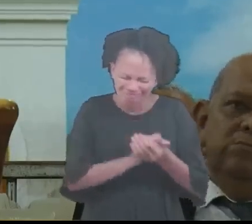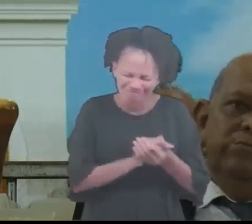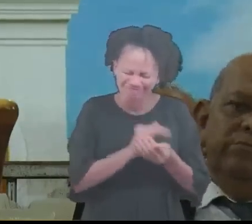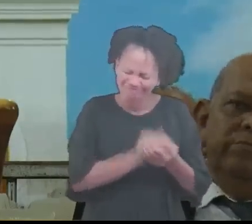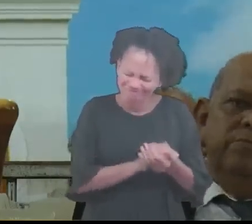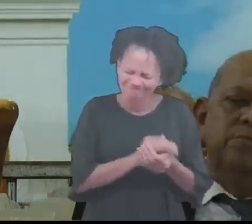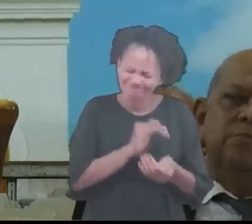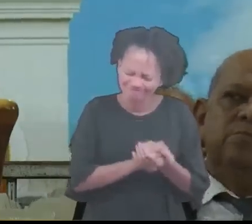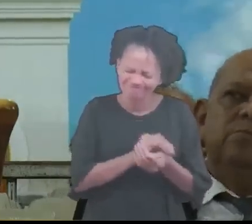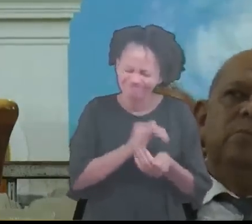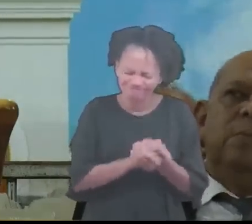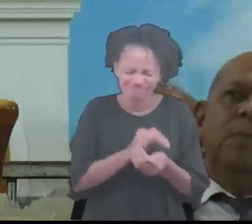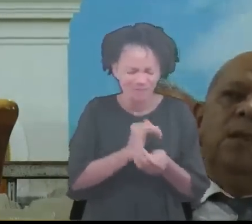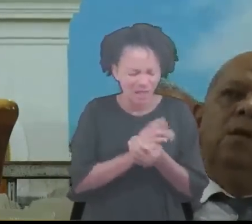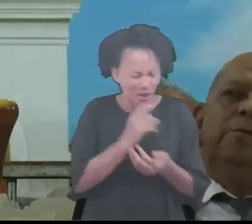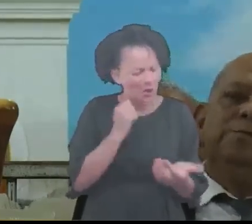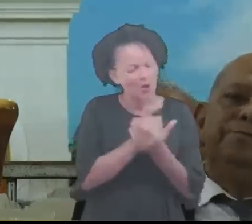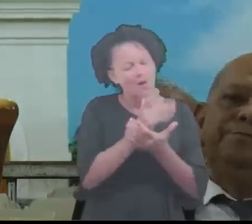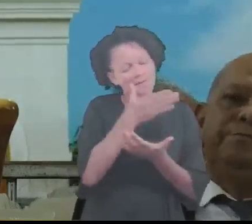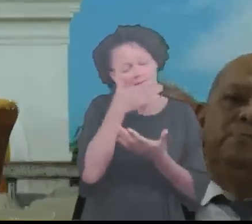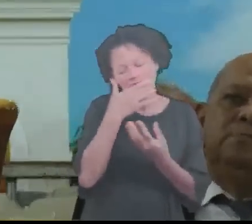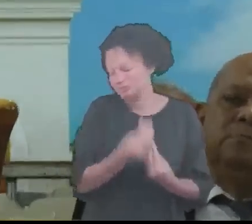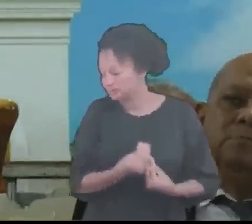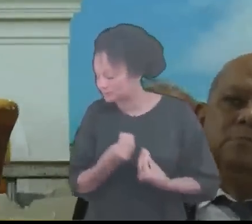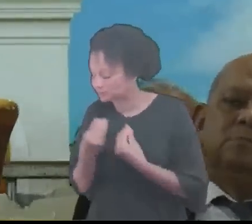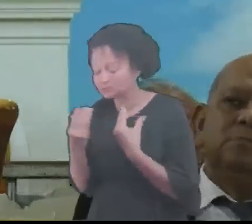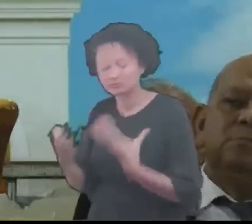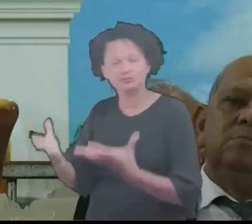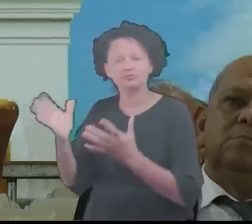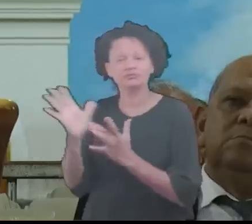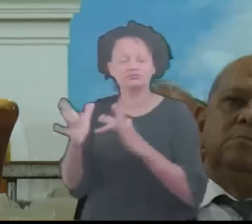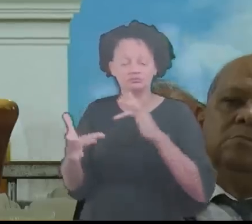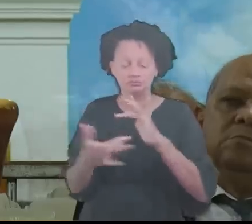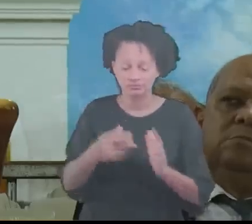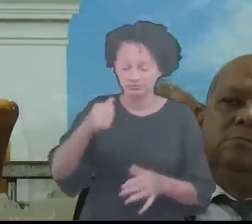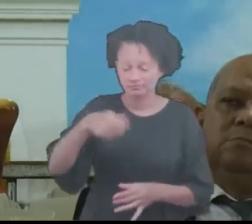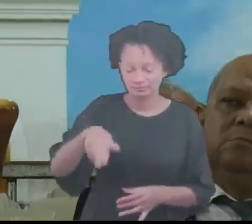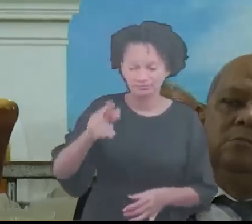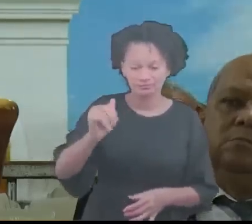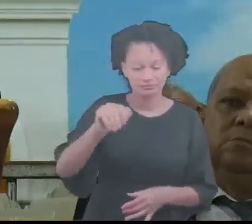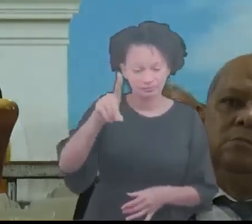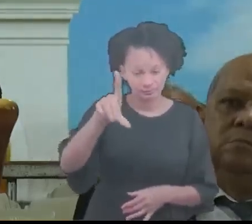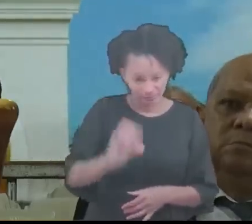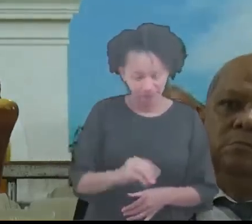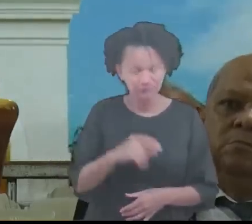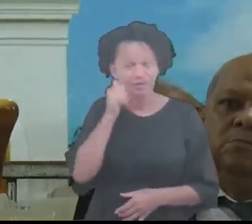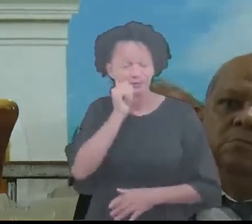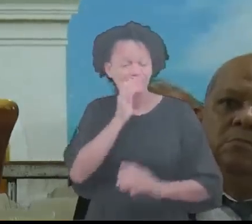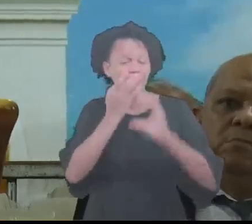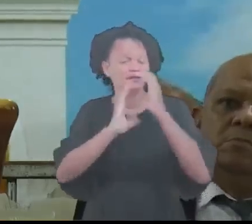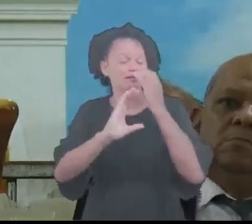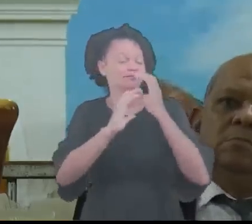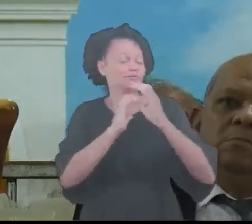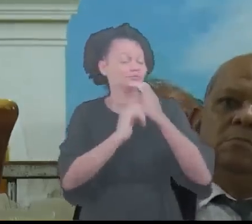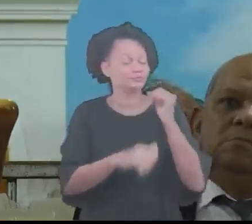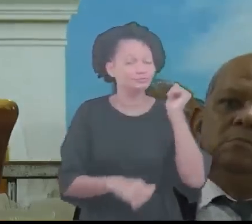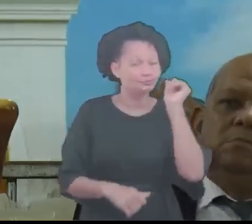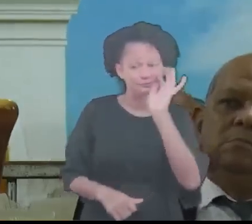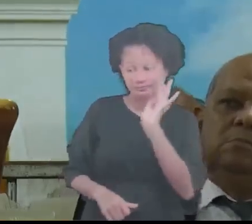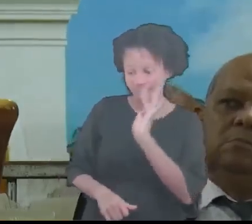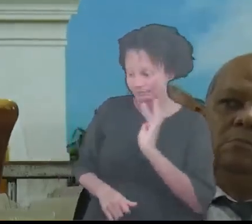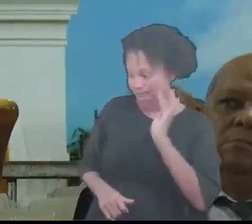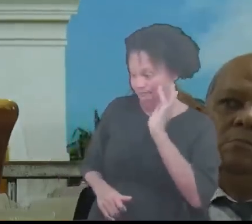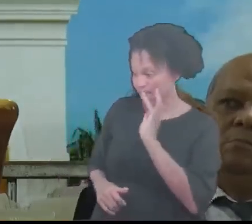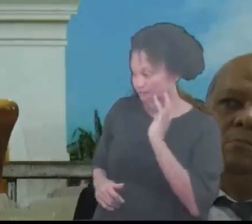economias para dar o melhor para Jesus, para dar o nardo. Lá em Cantares, a noiva disse: enquanto o